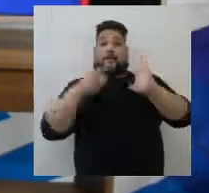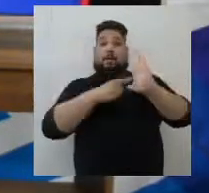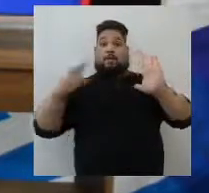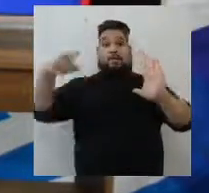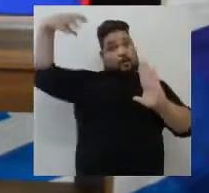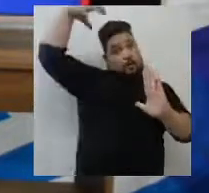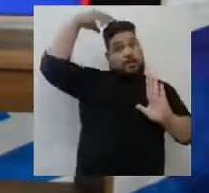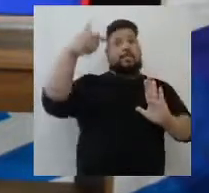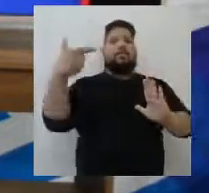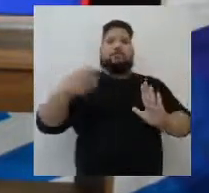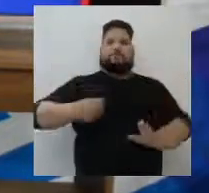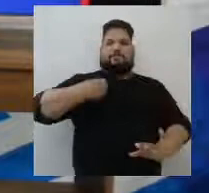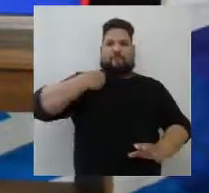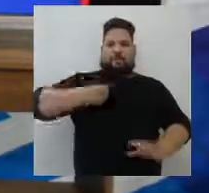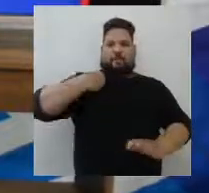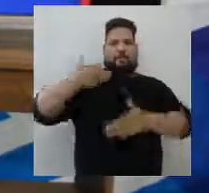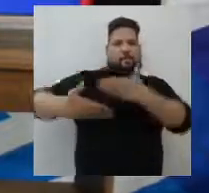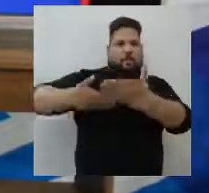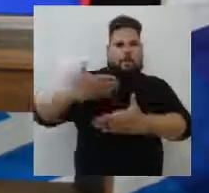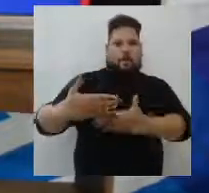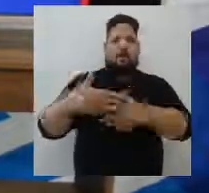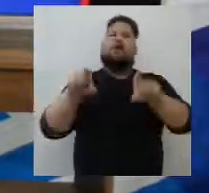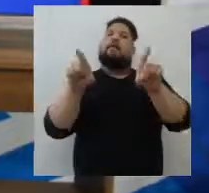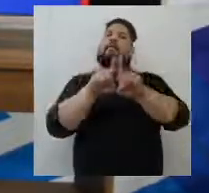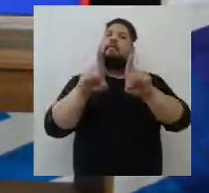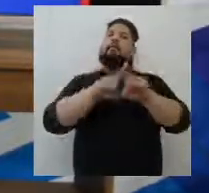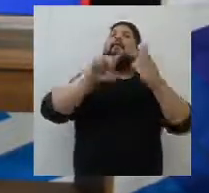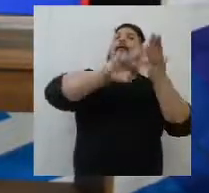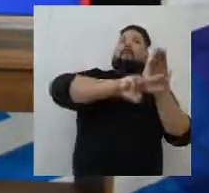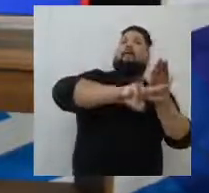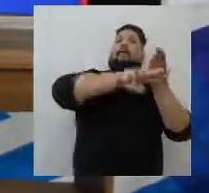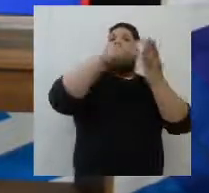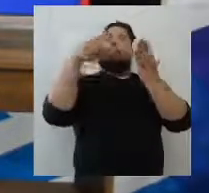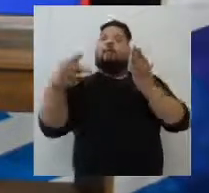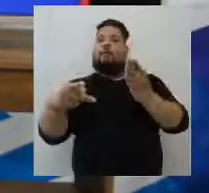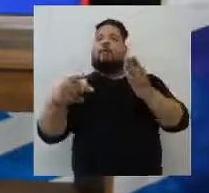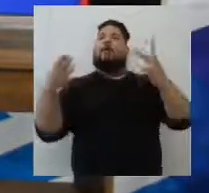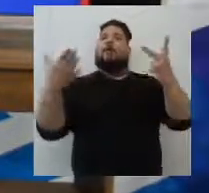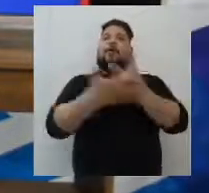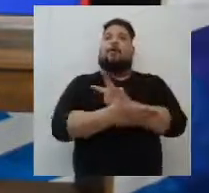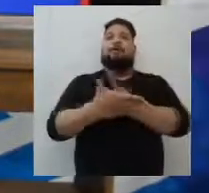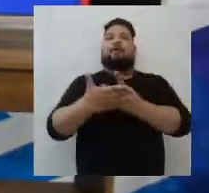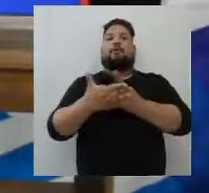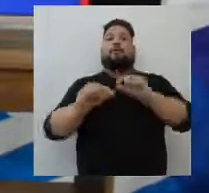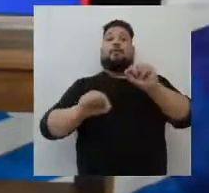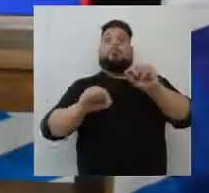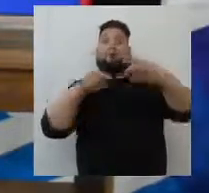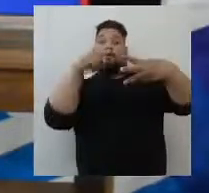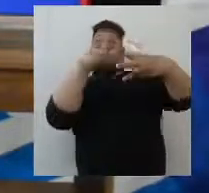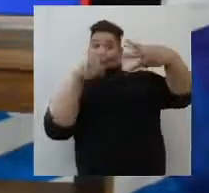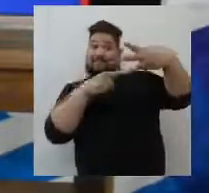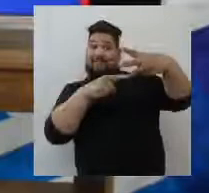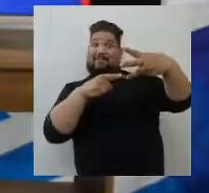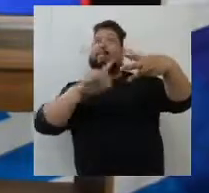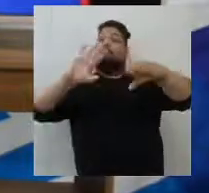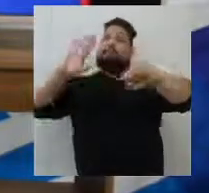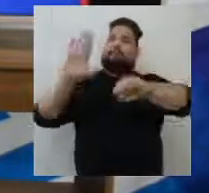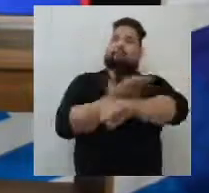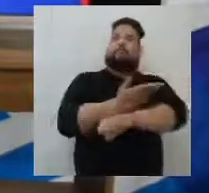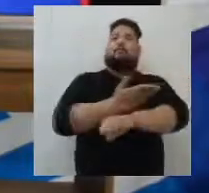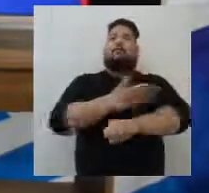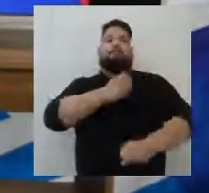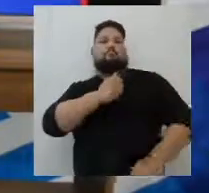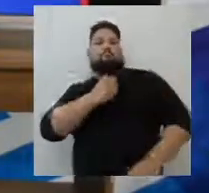e, consequentemente, quando houve essa queda no chamado tripé, um golpe